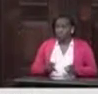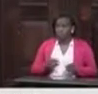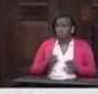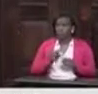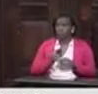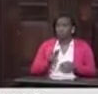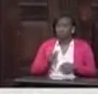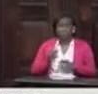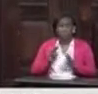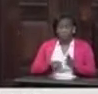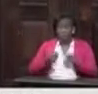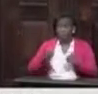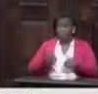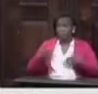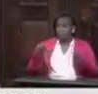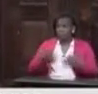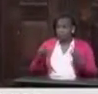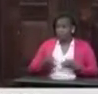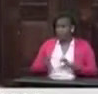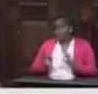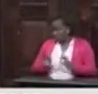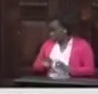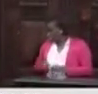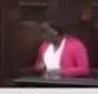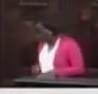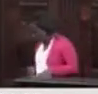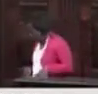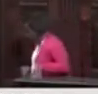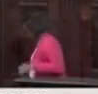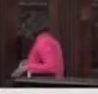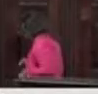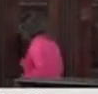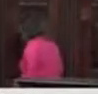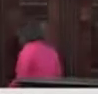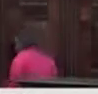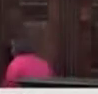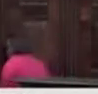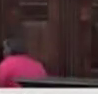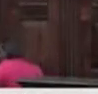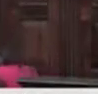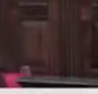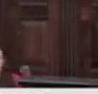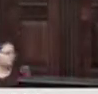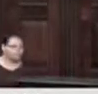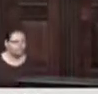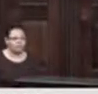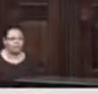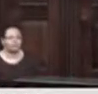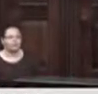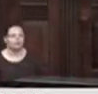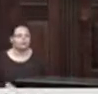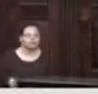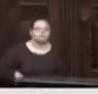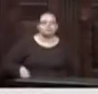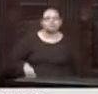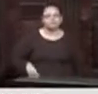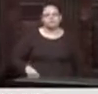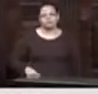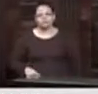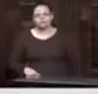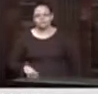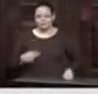não de aperfeiçoar, que esse projeto está longe de merecer um aperfeiçoamento. Minimamente